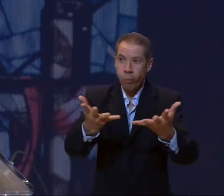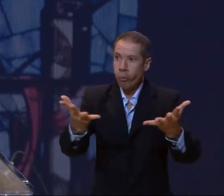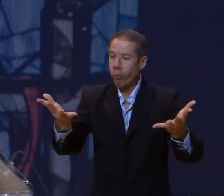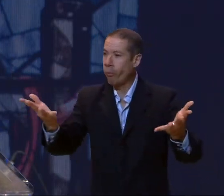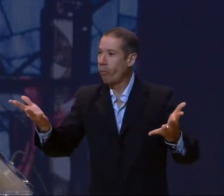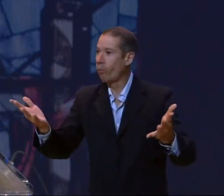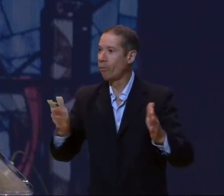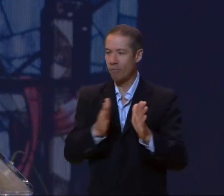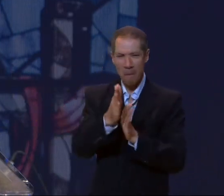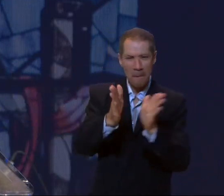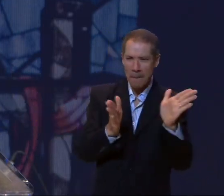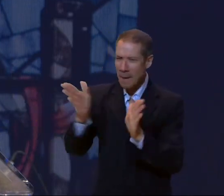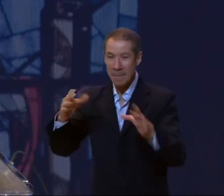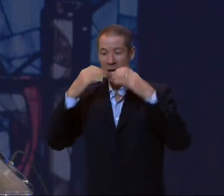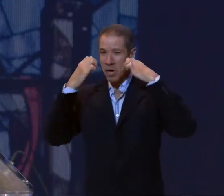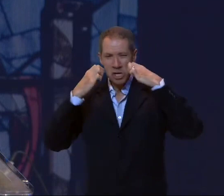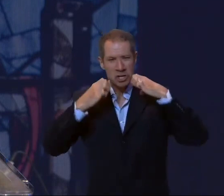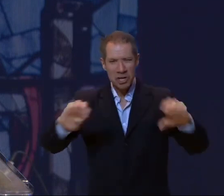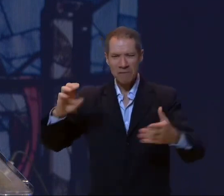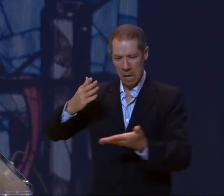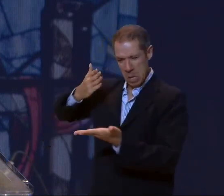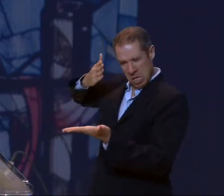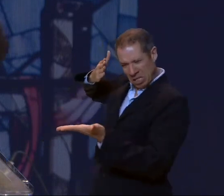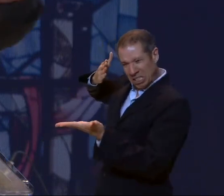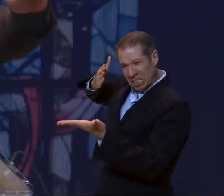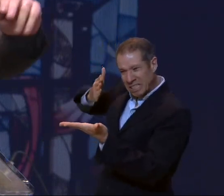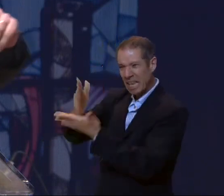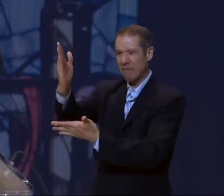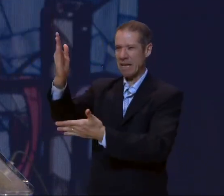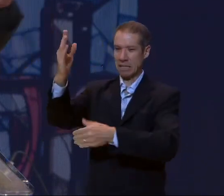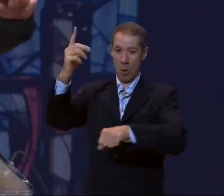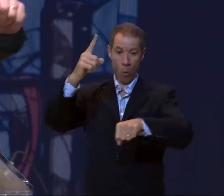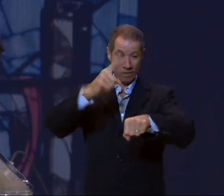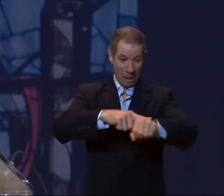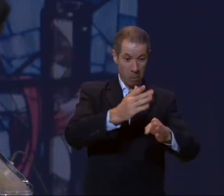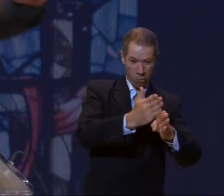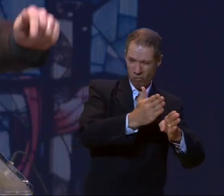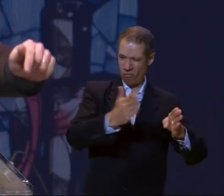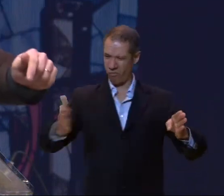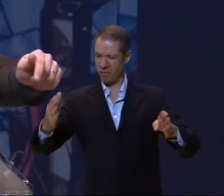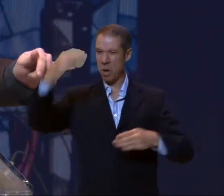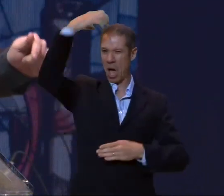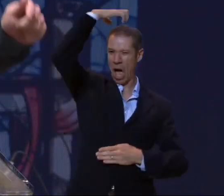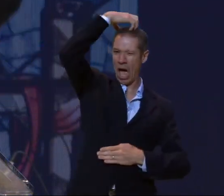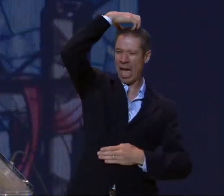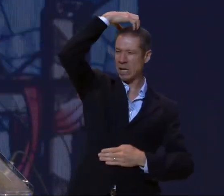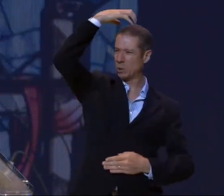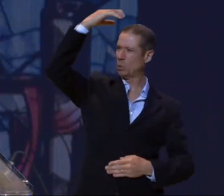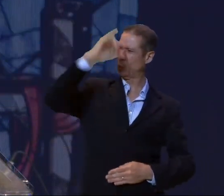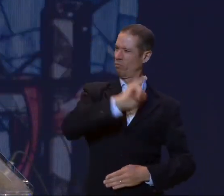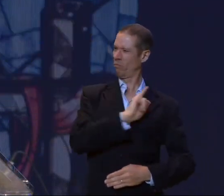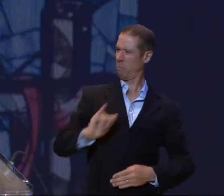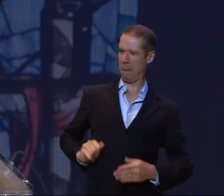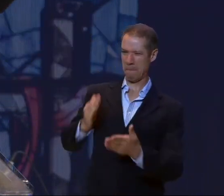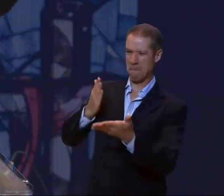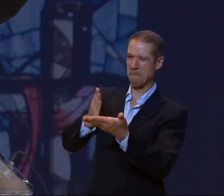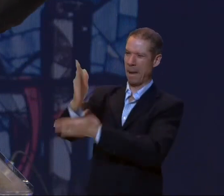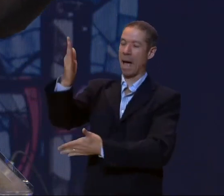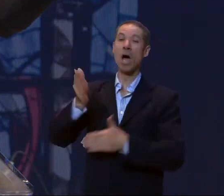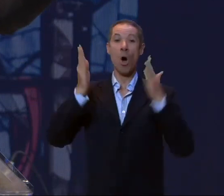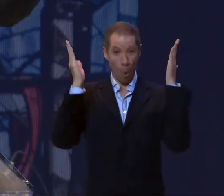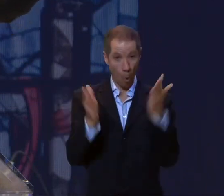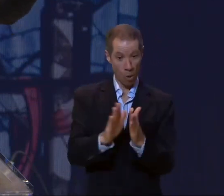o Evangelho atravessa as barreiras do tempo, reinos, histórias. E hoje, se você carrega